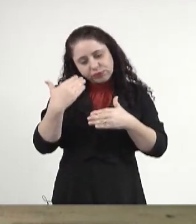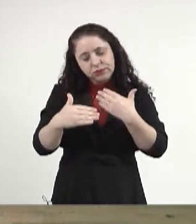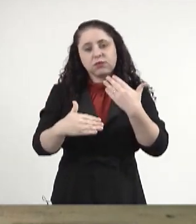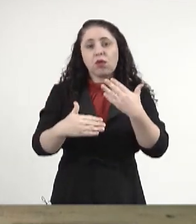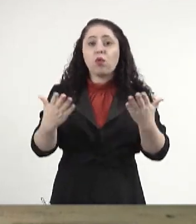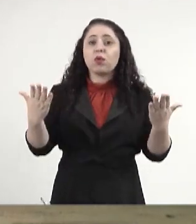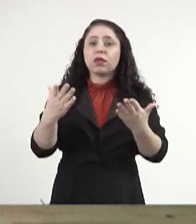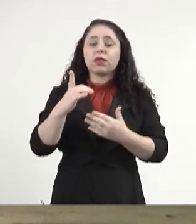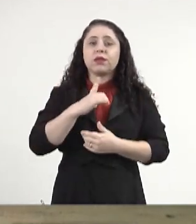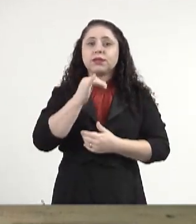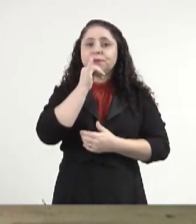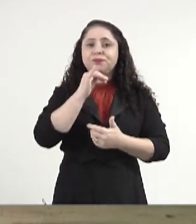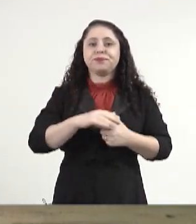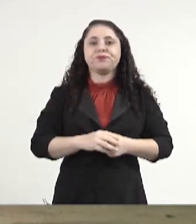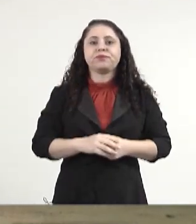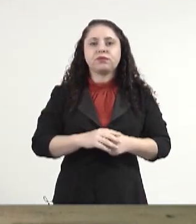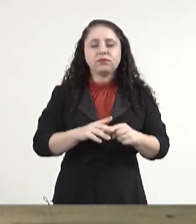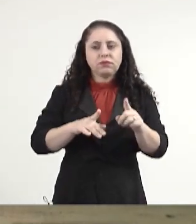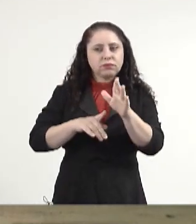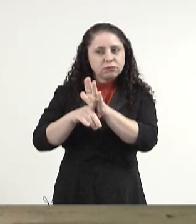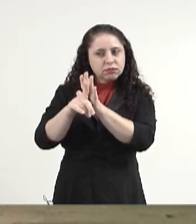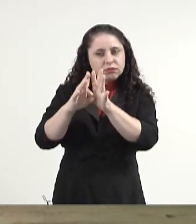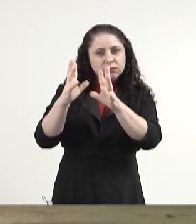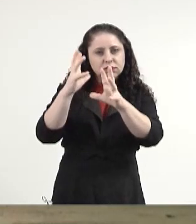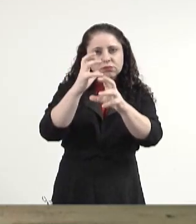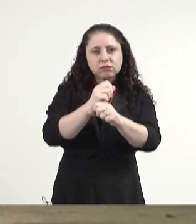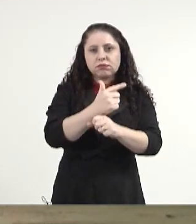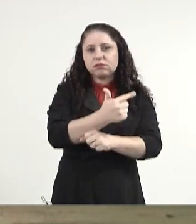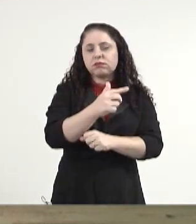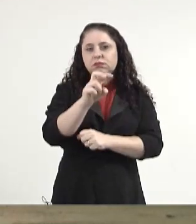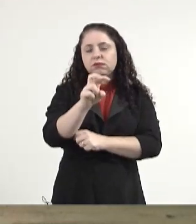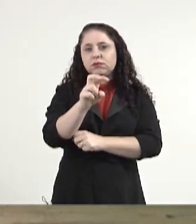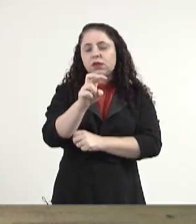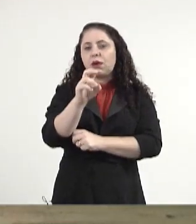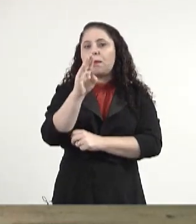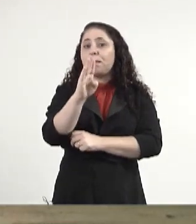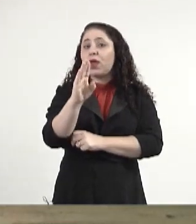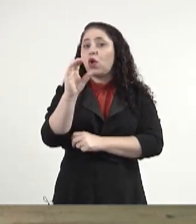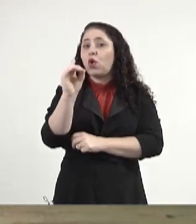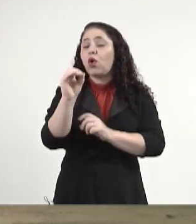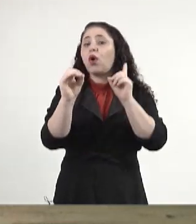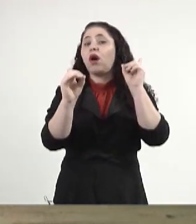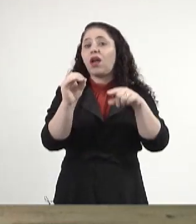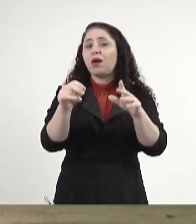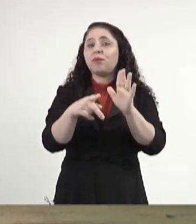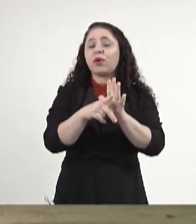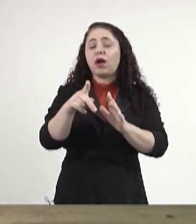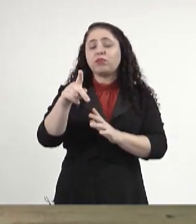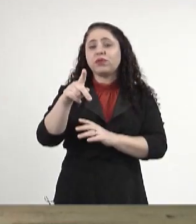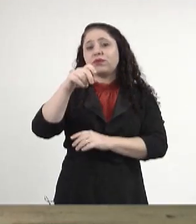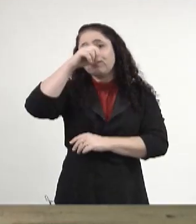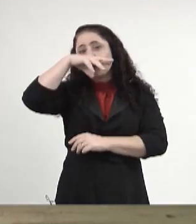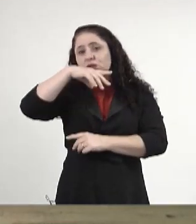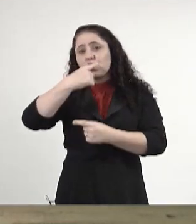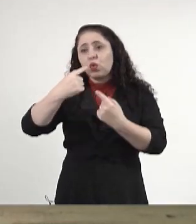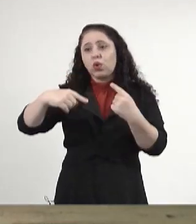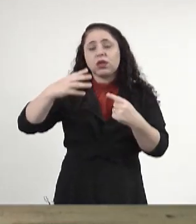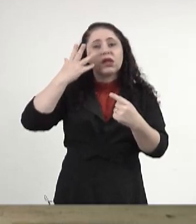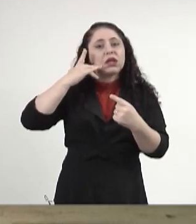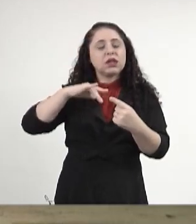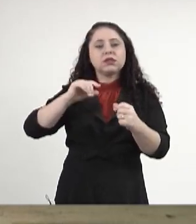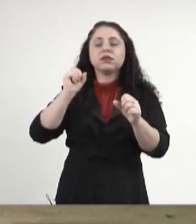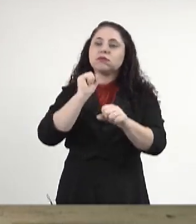temos aqui hoje, por exemplo, nesse levantamento que a gente fez, nós estamos com 25 boletins de ocorrência que versam sobre violência contra a criança,